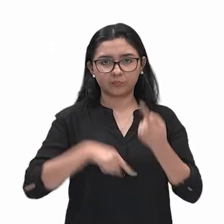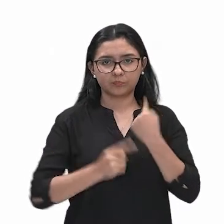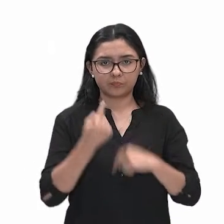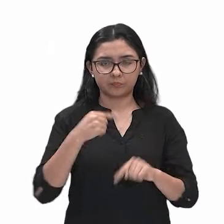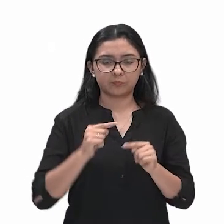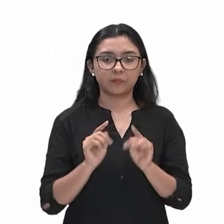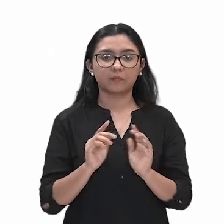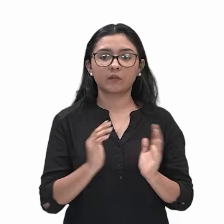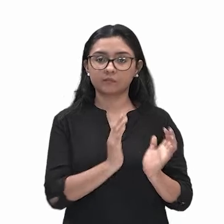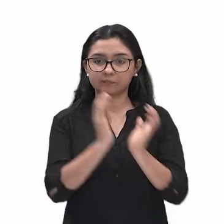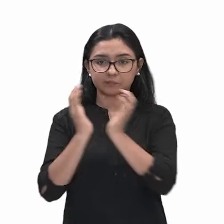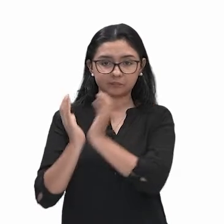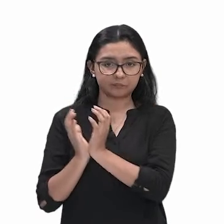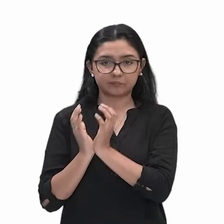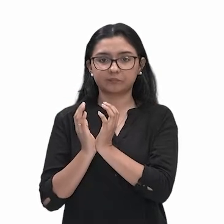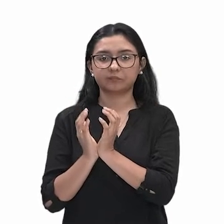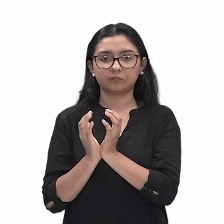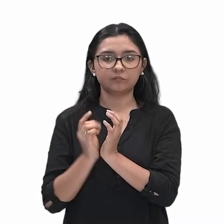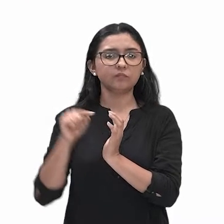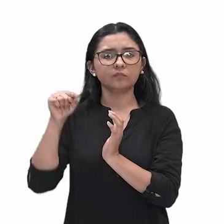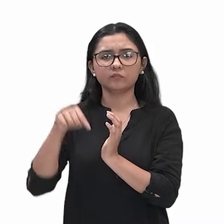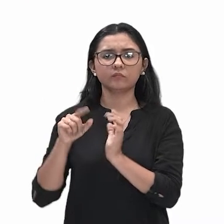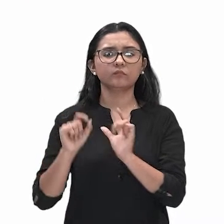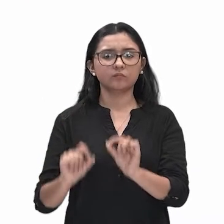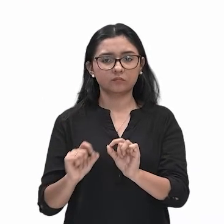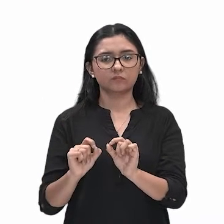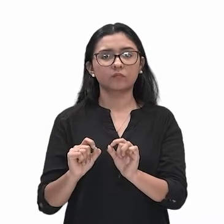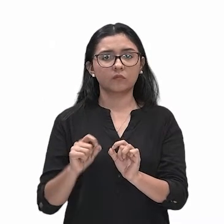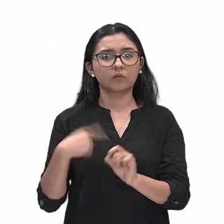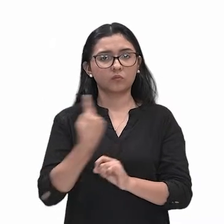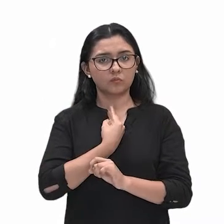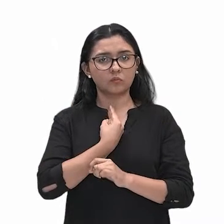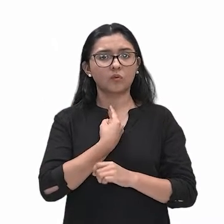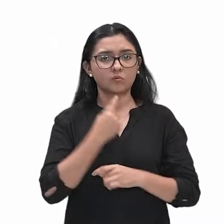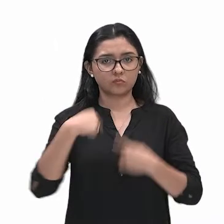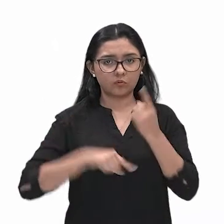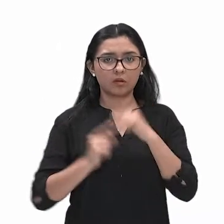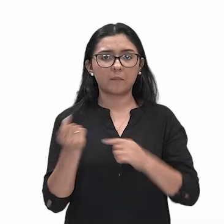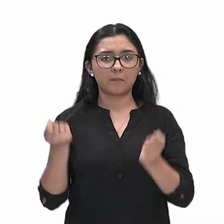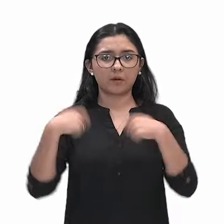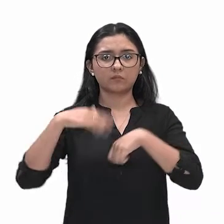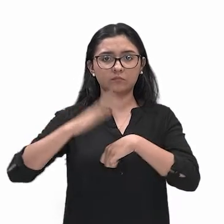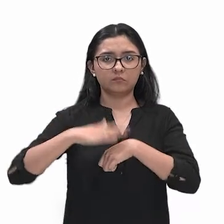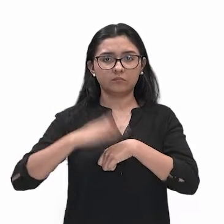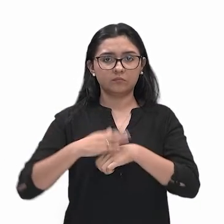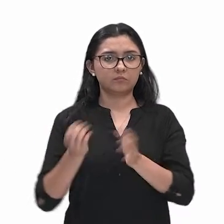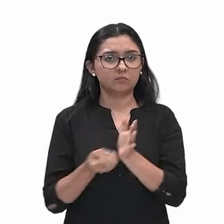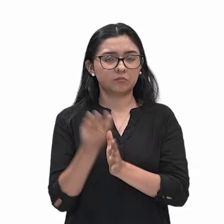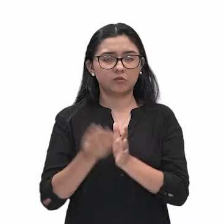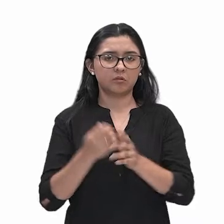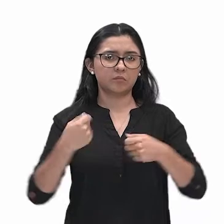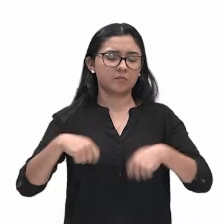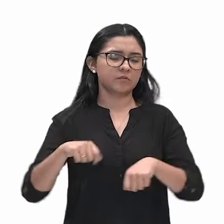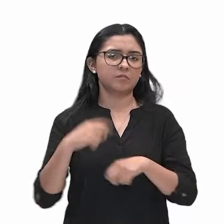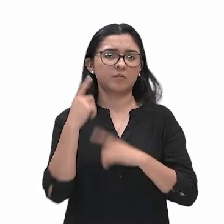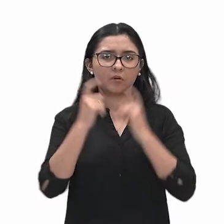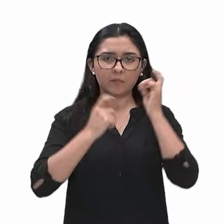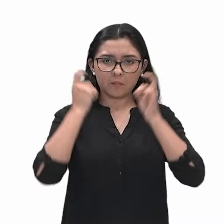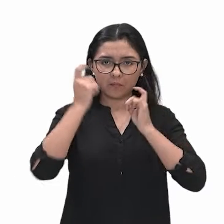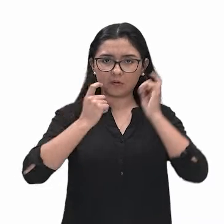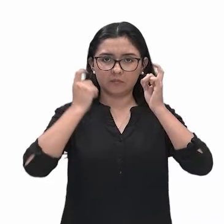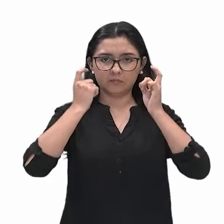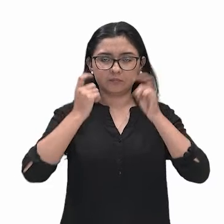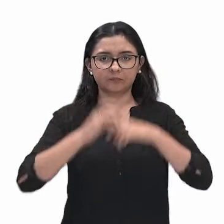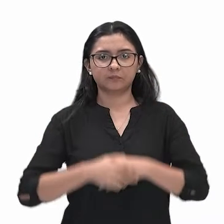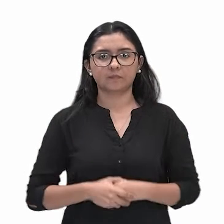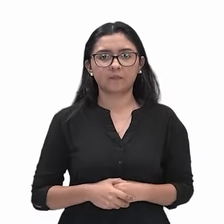Já os não essenciais, o nosso organismo é capaz de produzir, então não preciso muito me preocupar com aqueles que não são